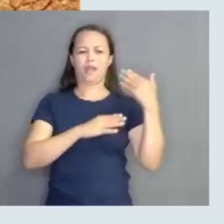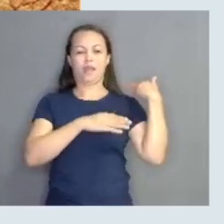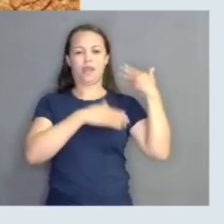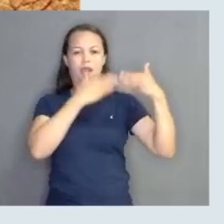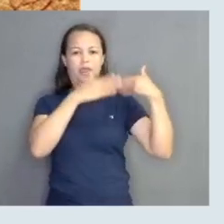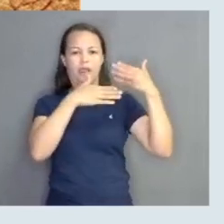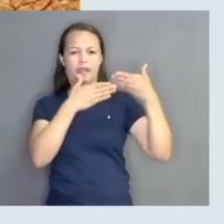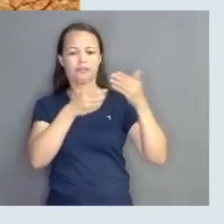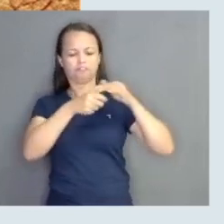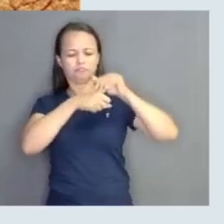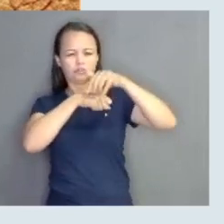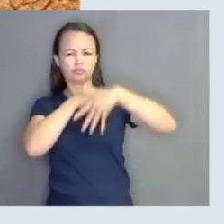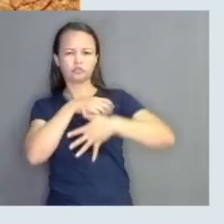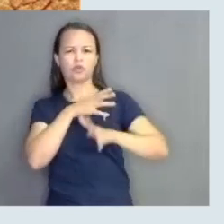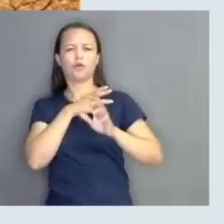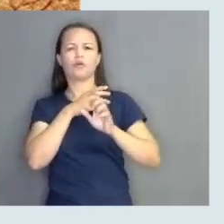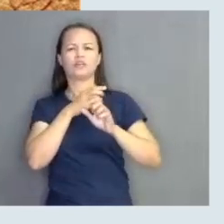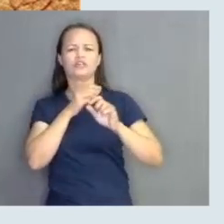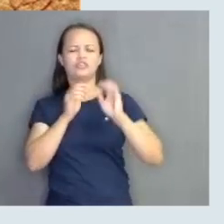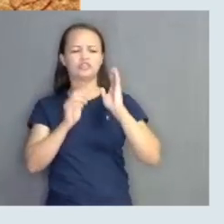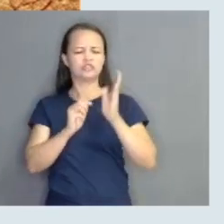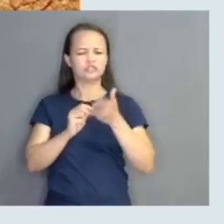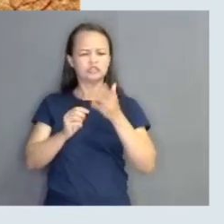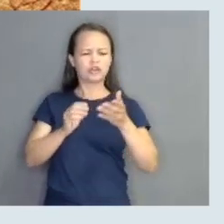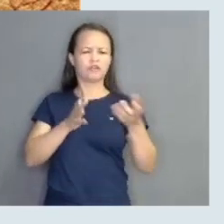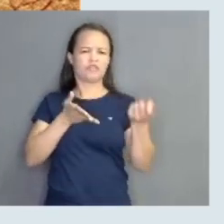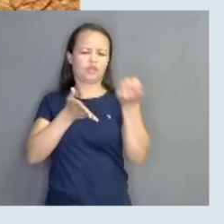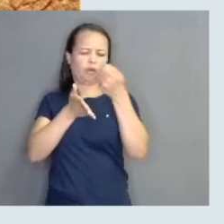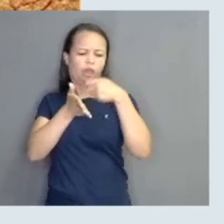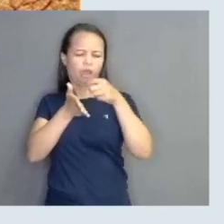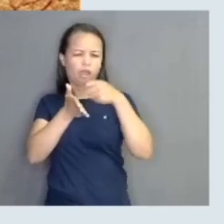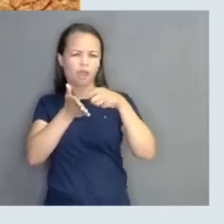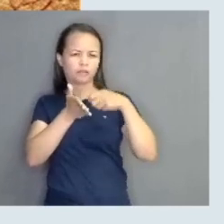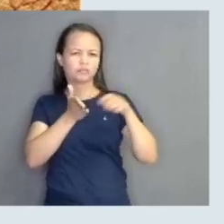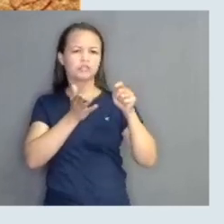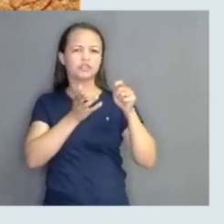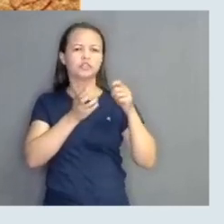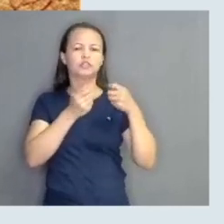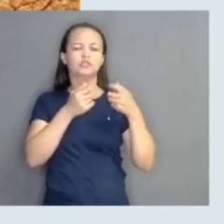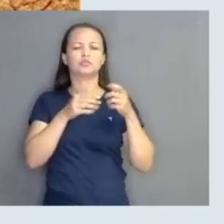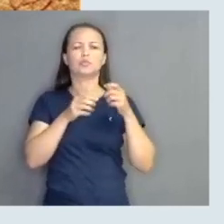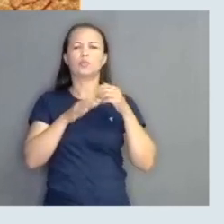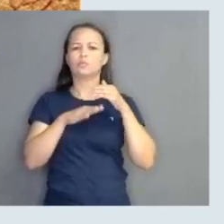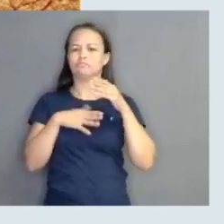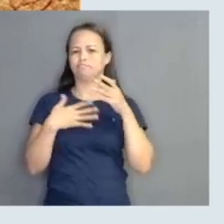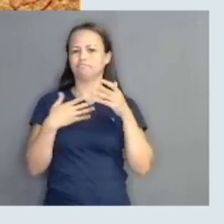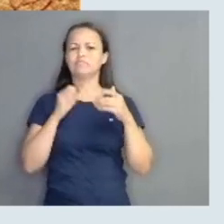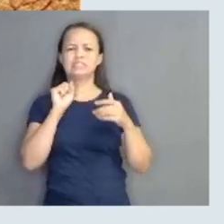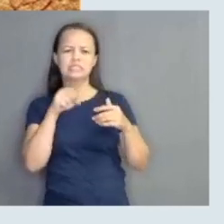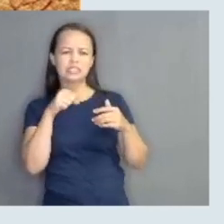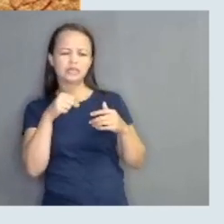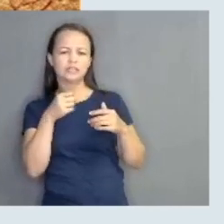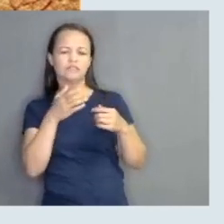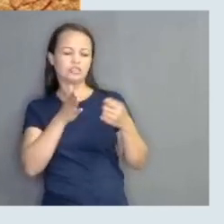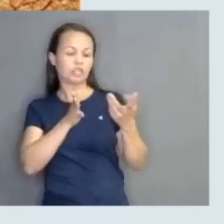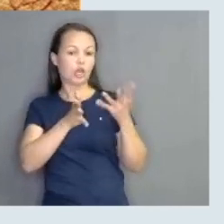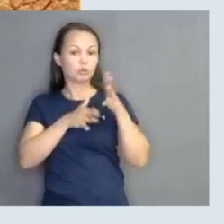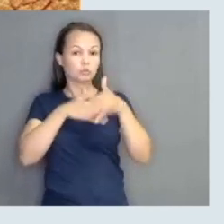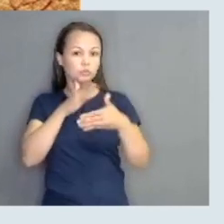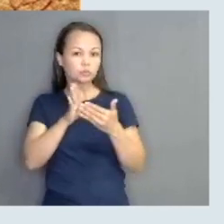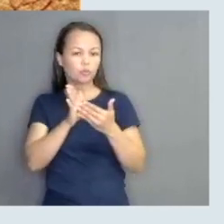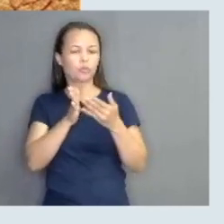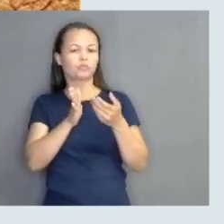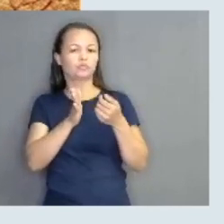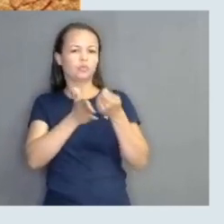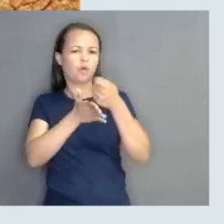registros? Sim, fazia todo o registro. Tinha um cuidado, né? Não